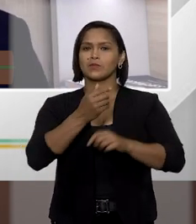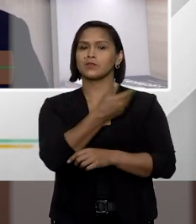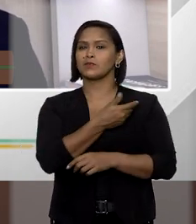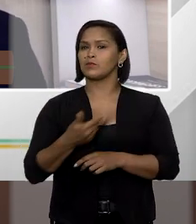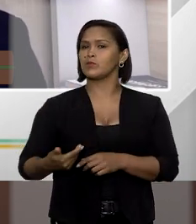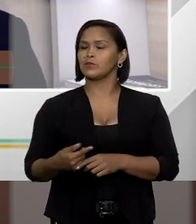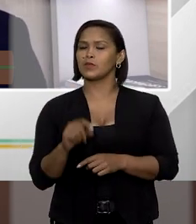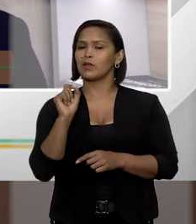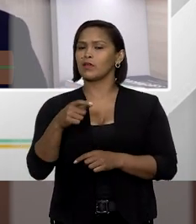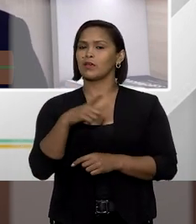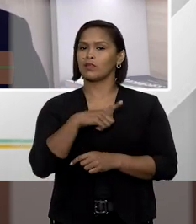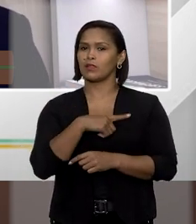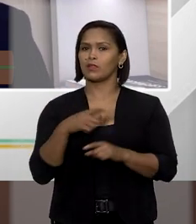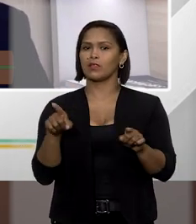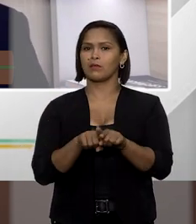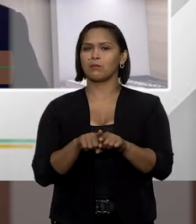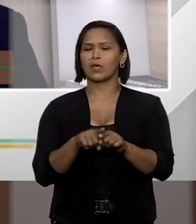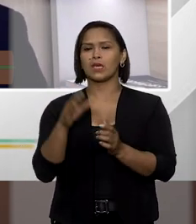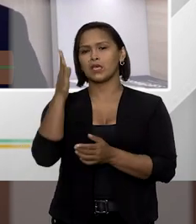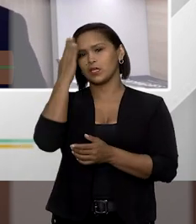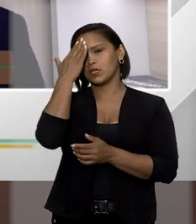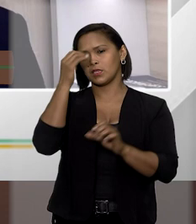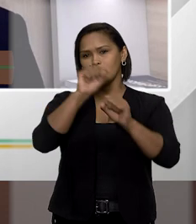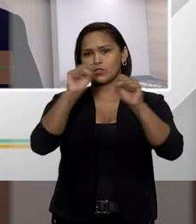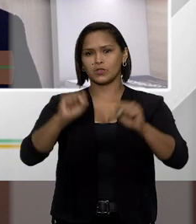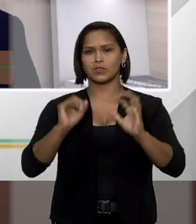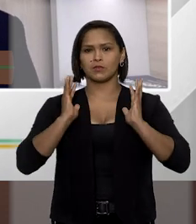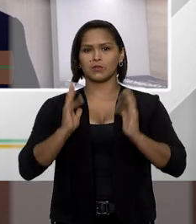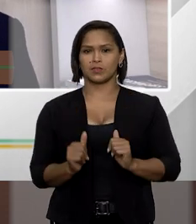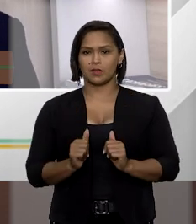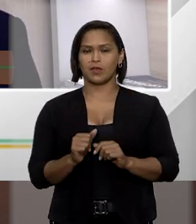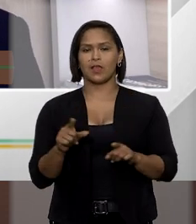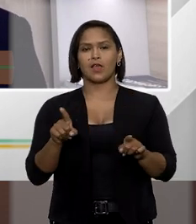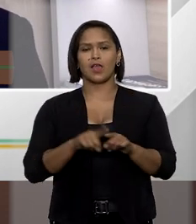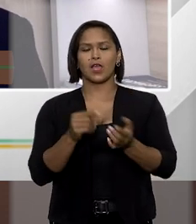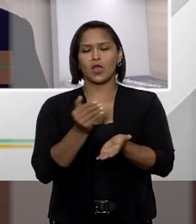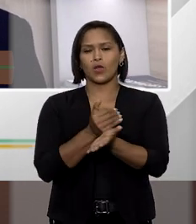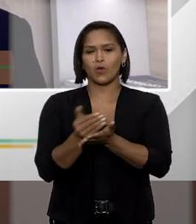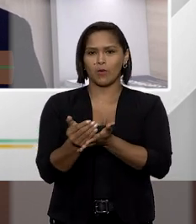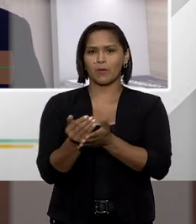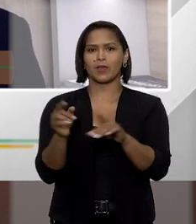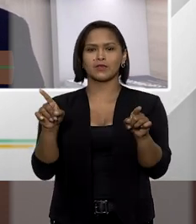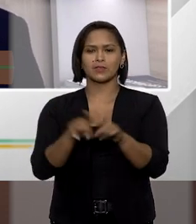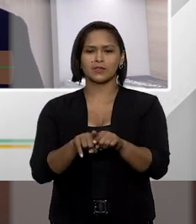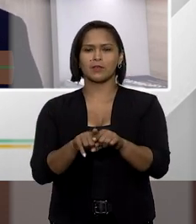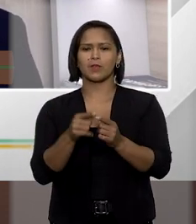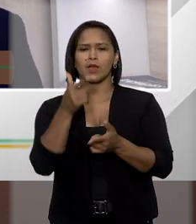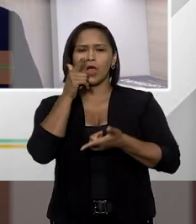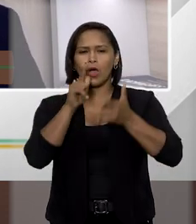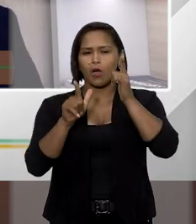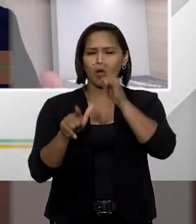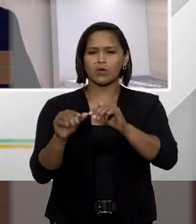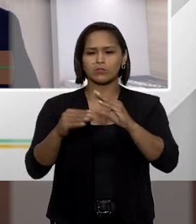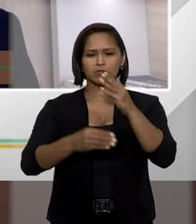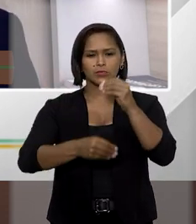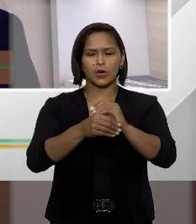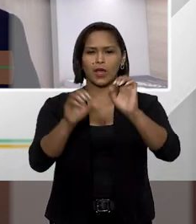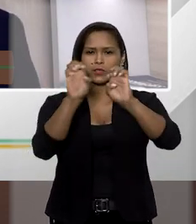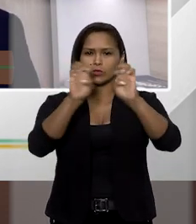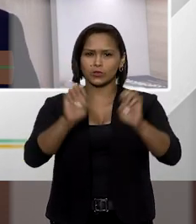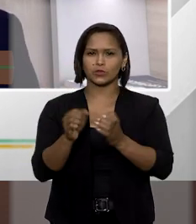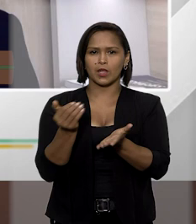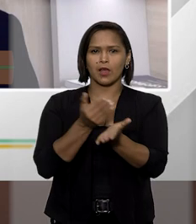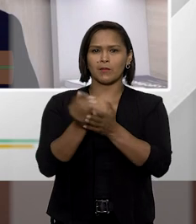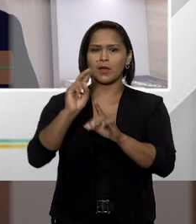administração pública, que pressupõe também um sistema de integridade, é algo que começa também a ganhar corpo a partir